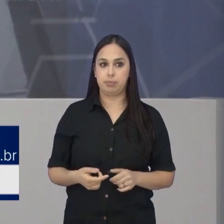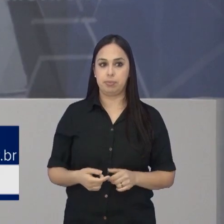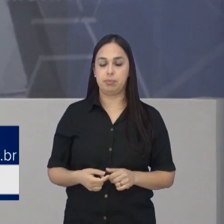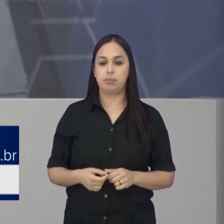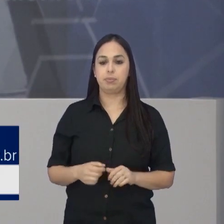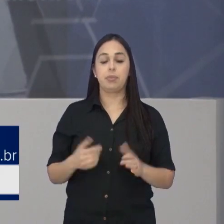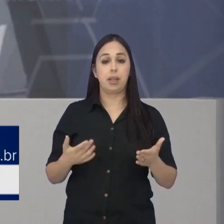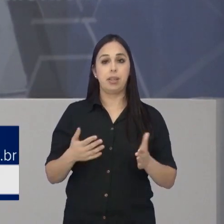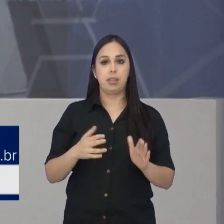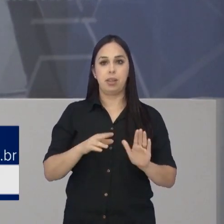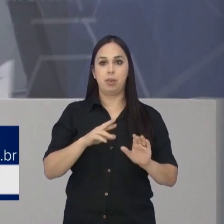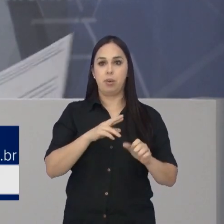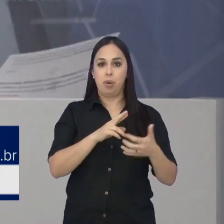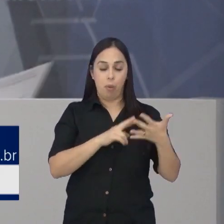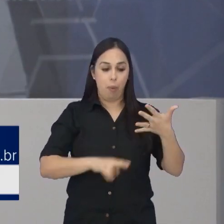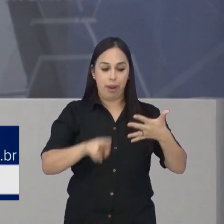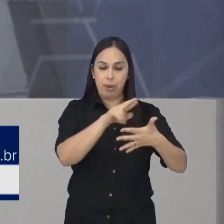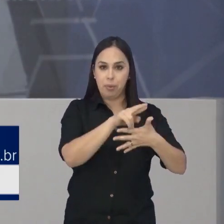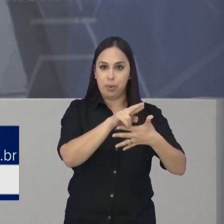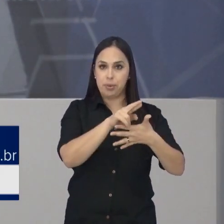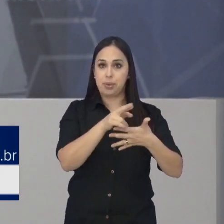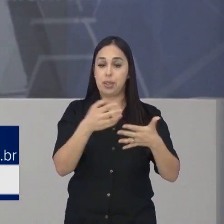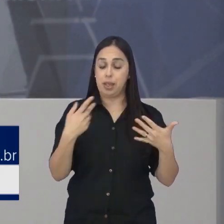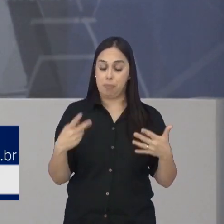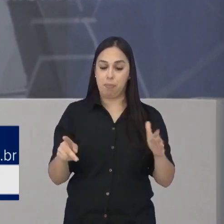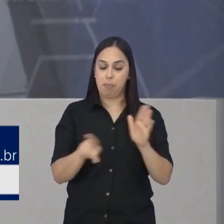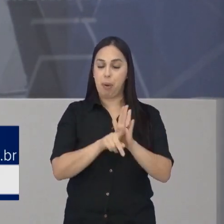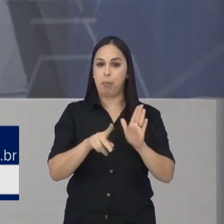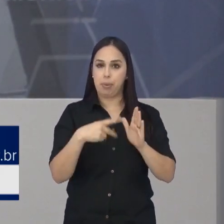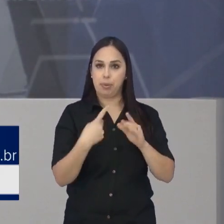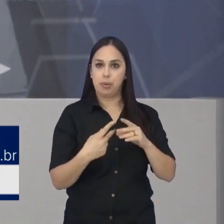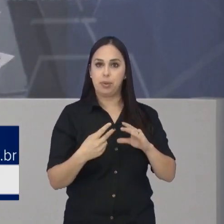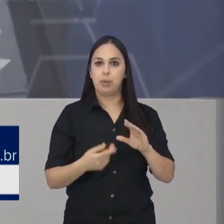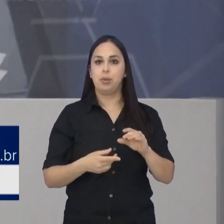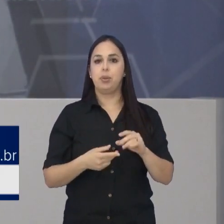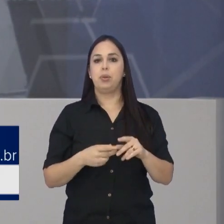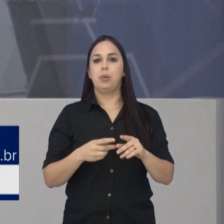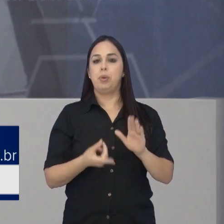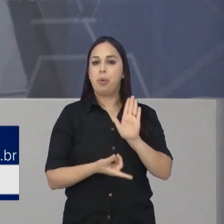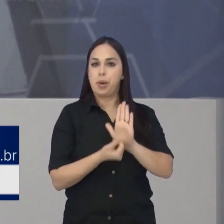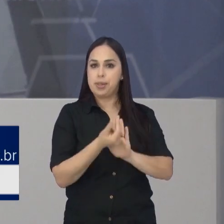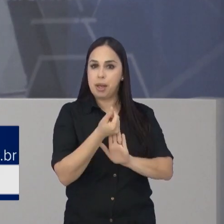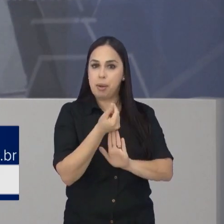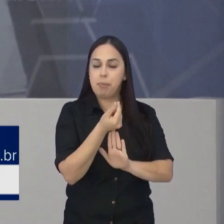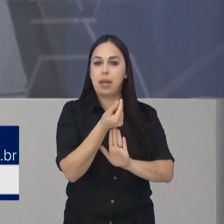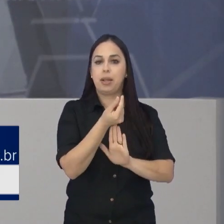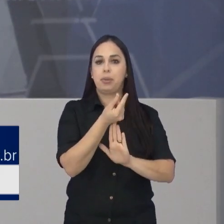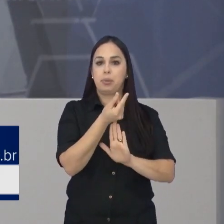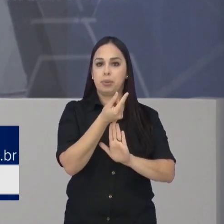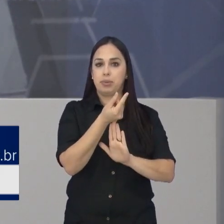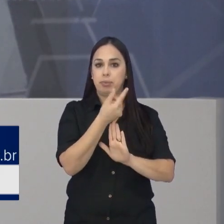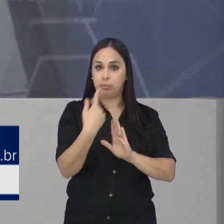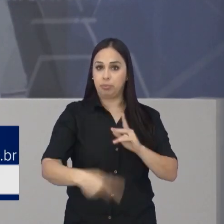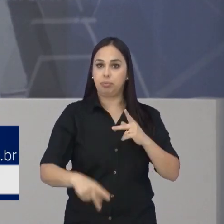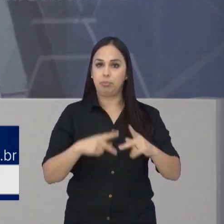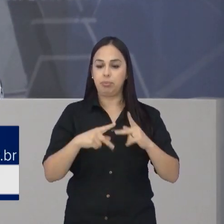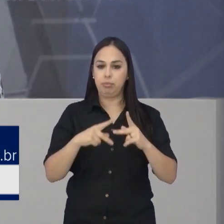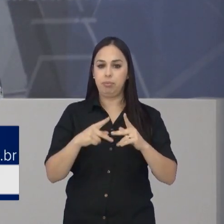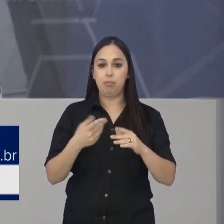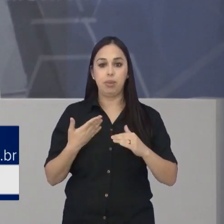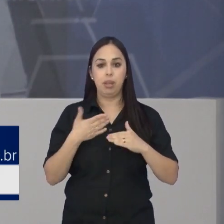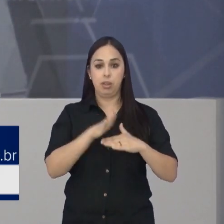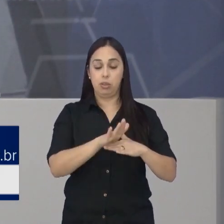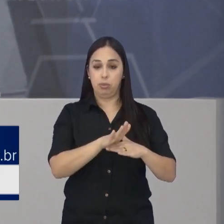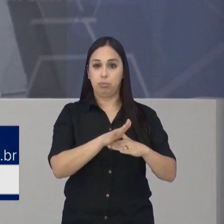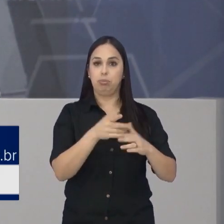Esse recurso que entrou no orçamento de São José dos Campos é em função do auxílio ao